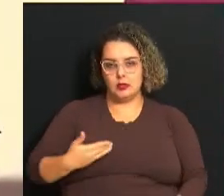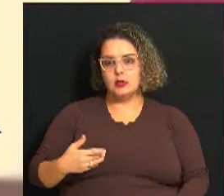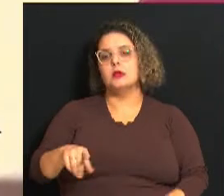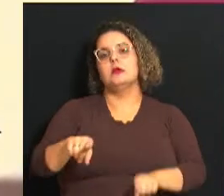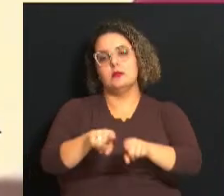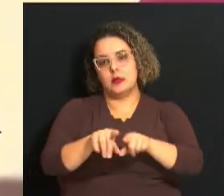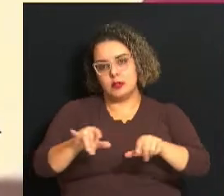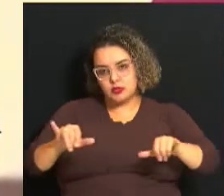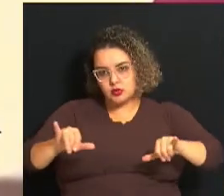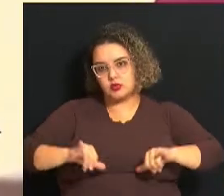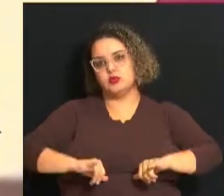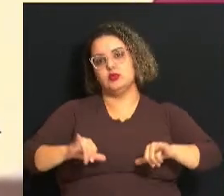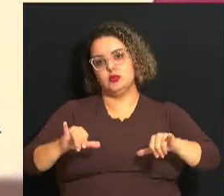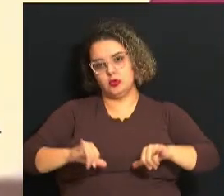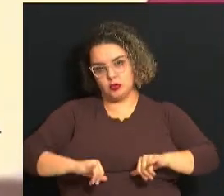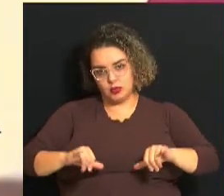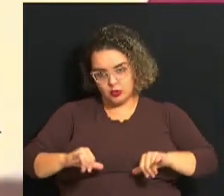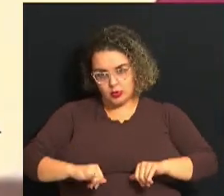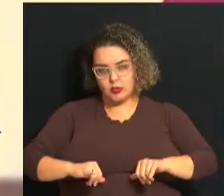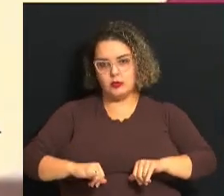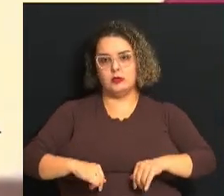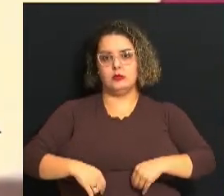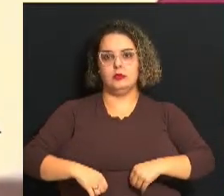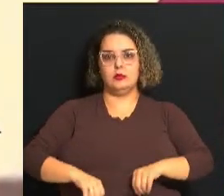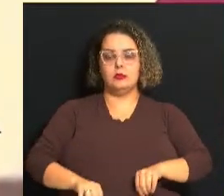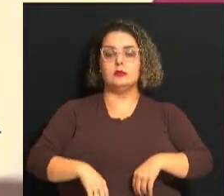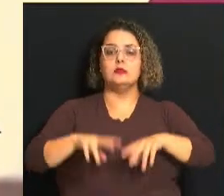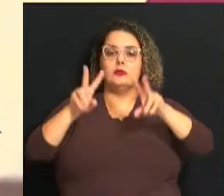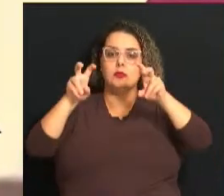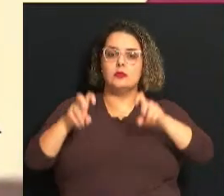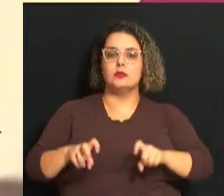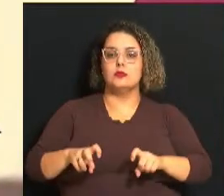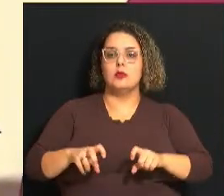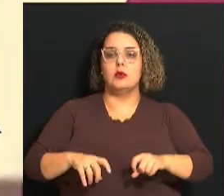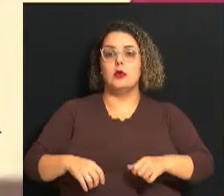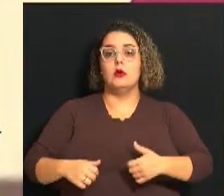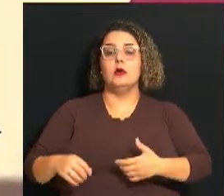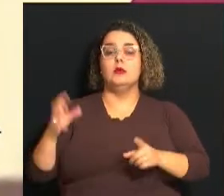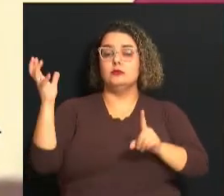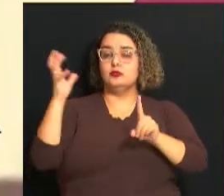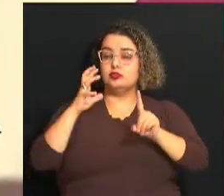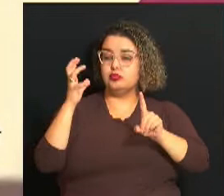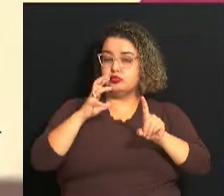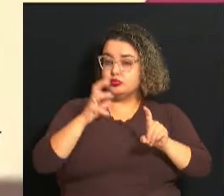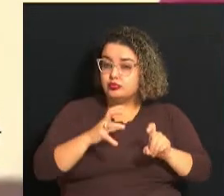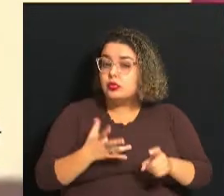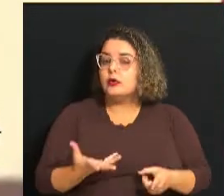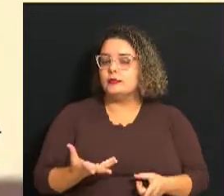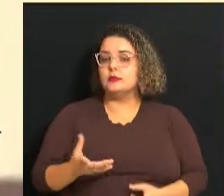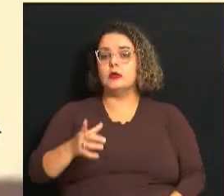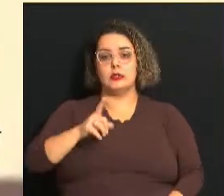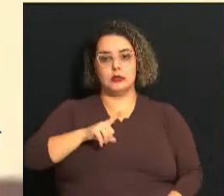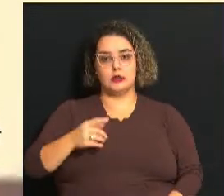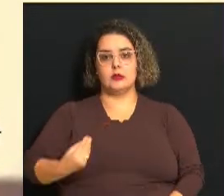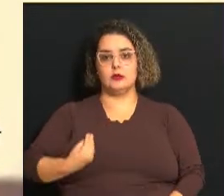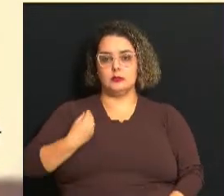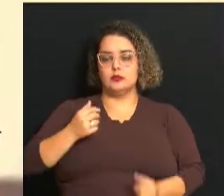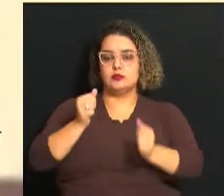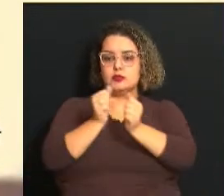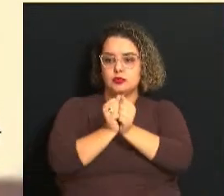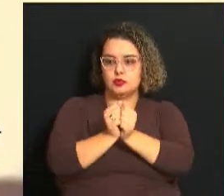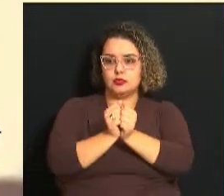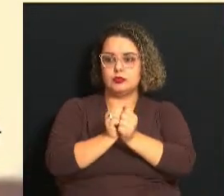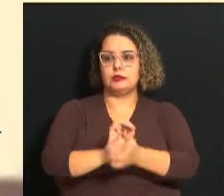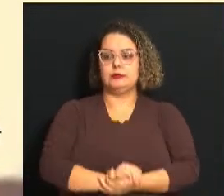muito essa com relação à questão do assédio moral E para isso não o conosco primeiro